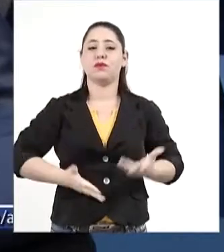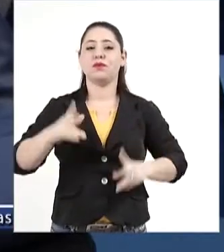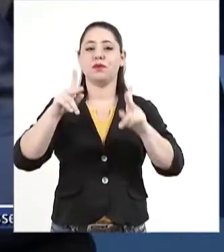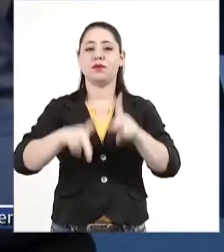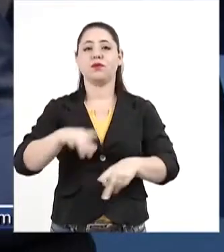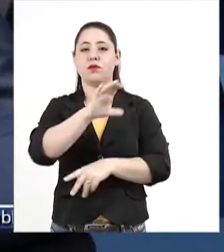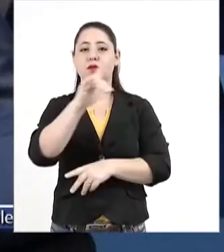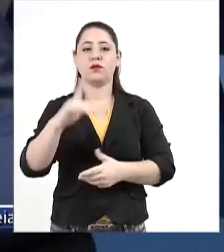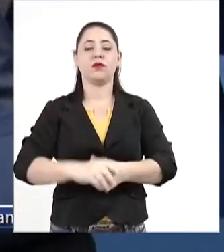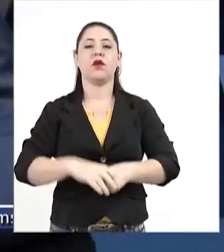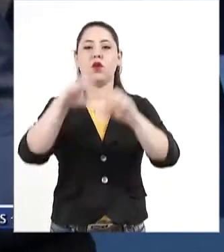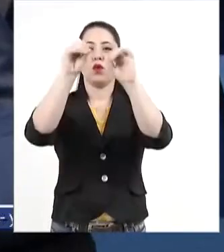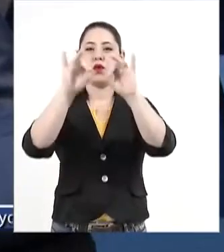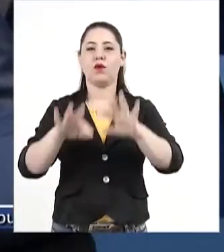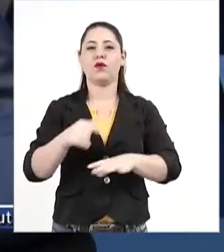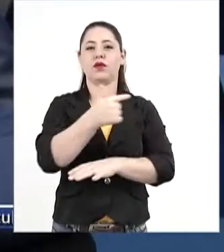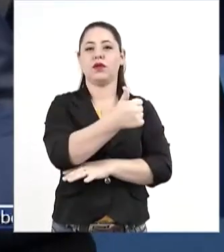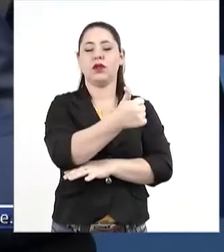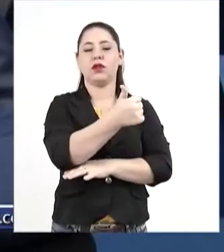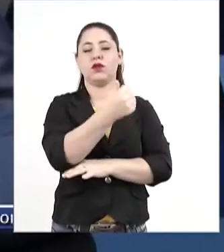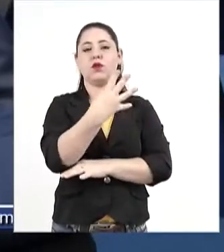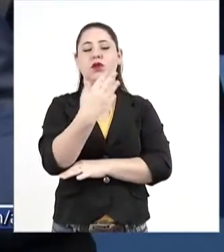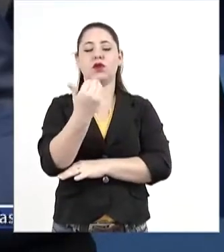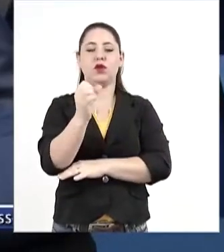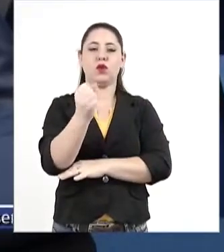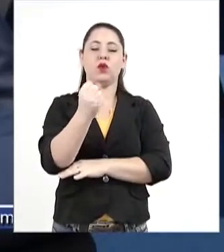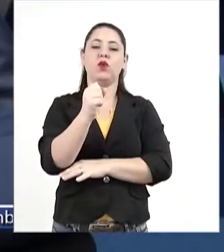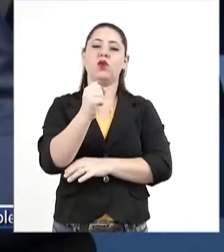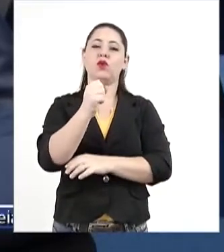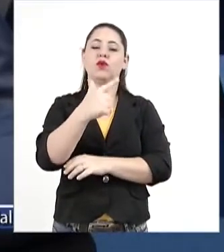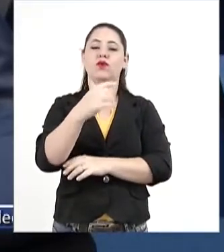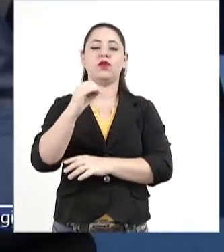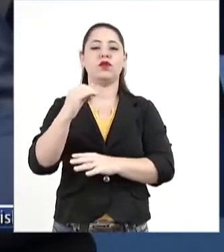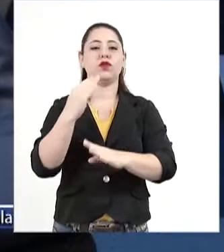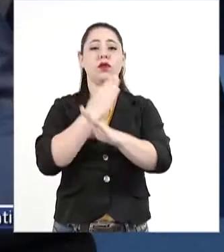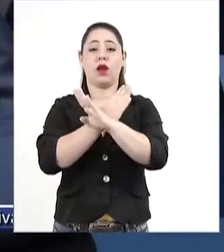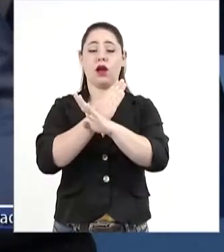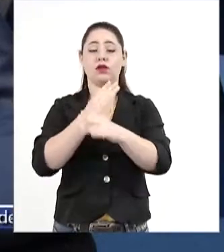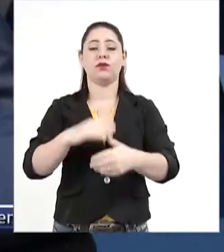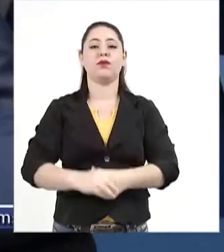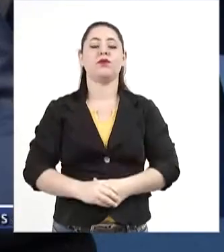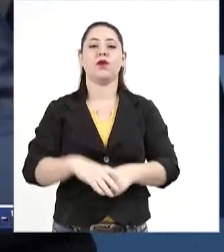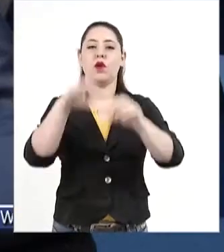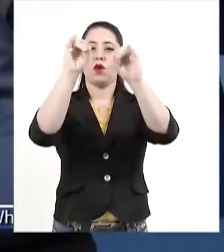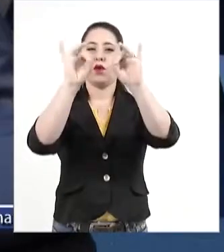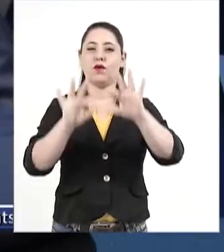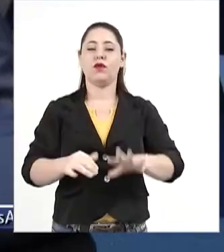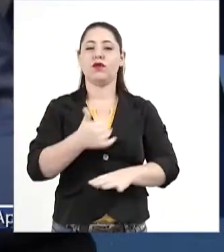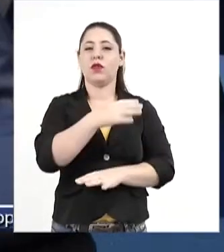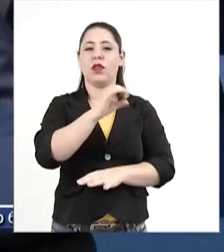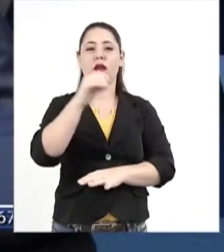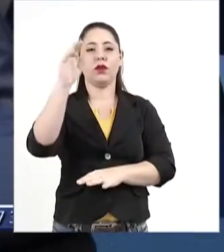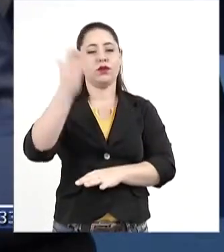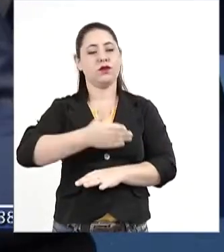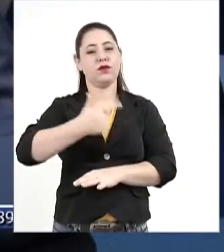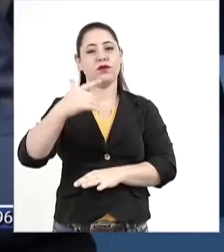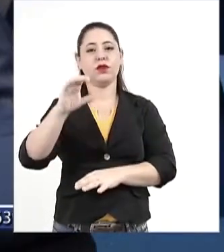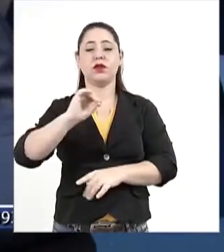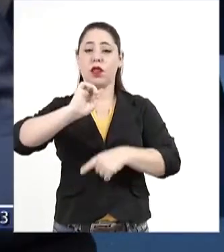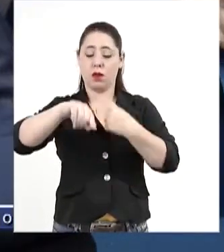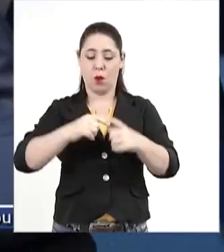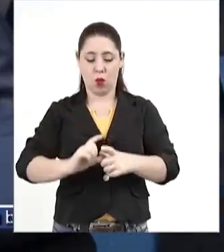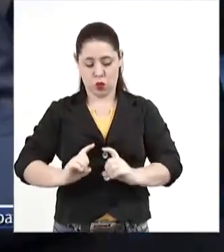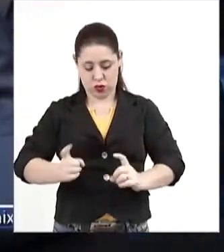Grande. Ofício número 14820 da Caixa Econômica Federal. Ofício número 1020 da FEComércio. Segunda parte do